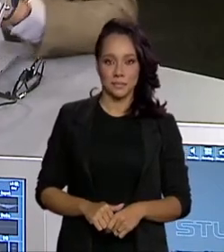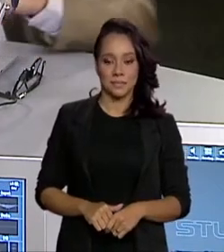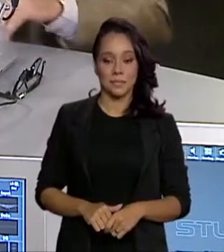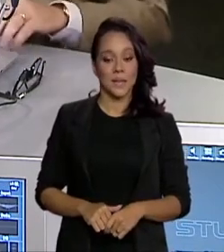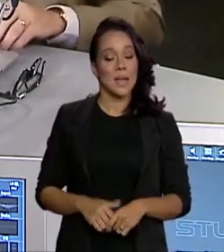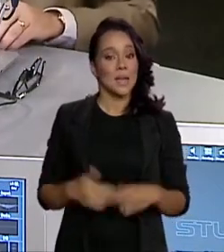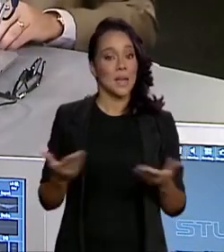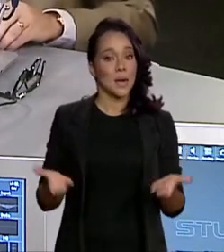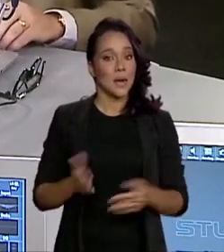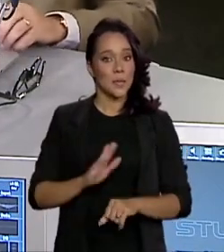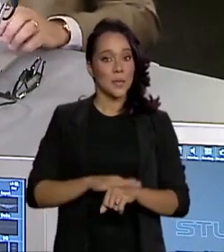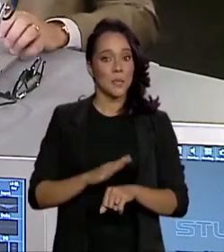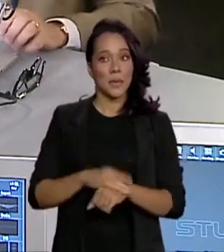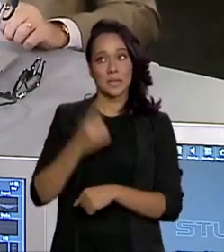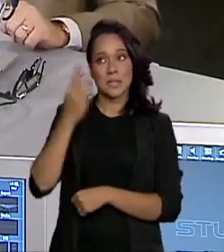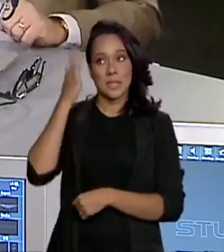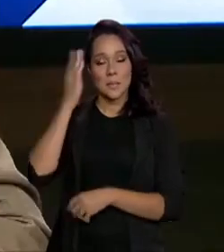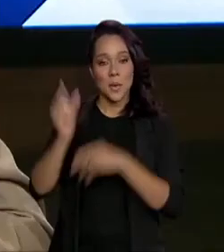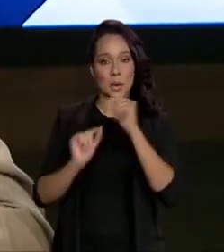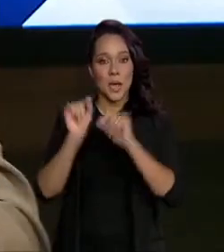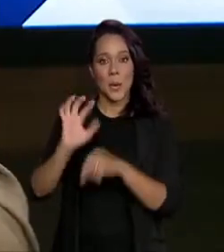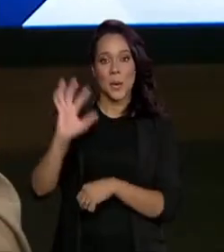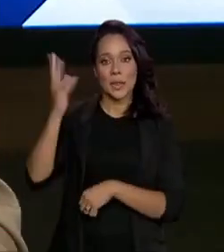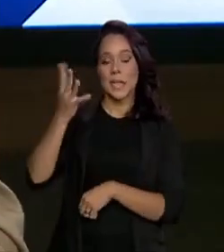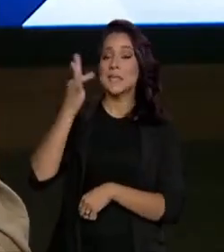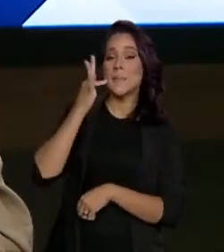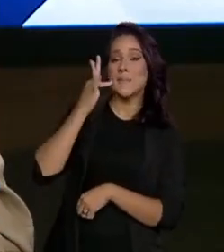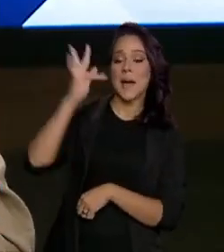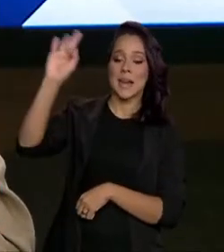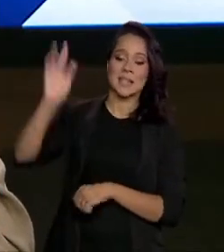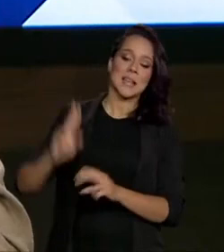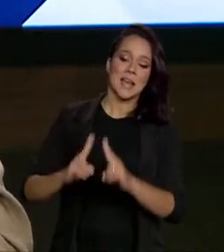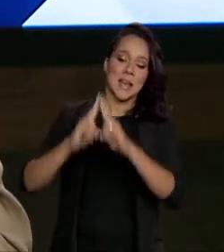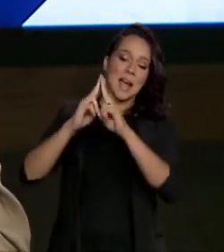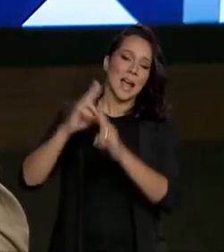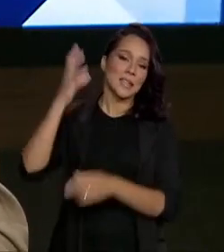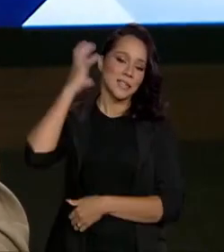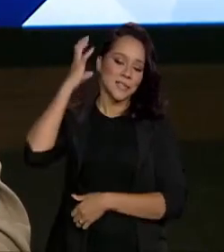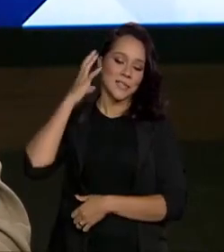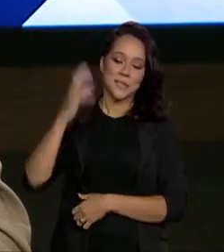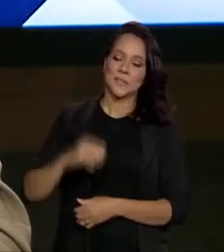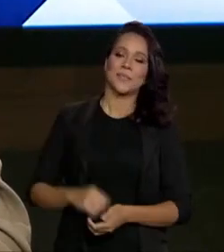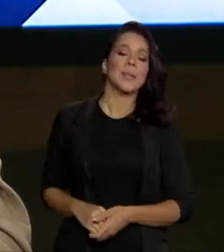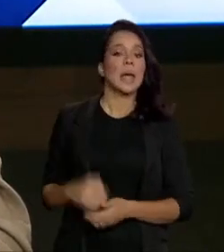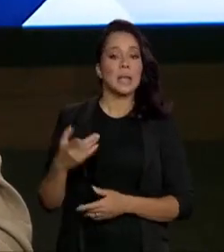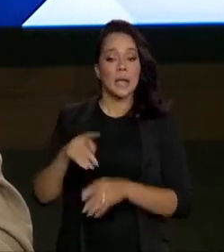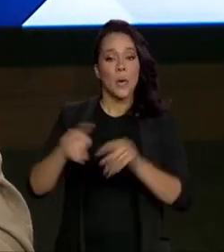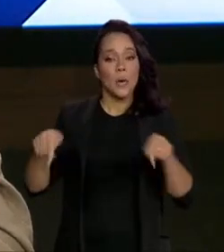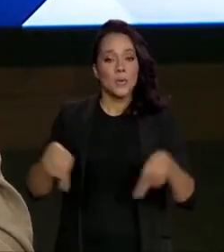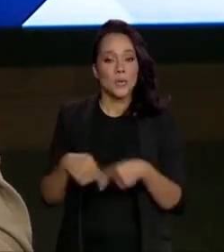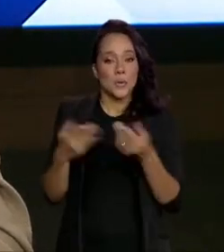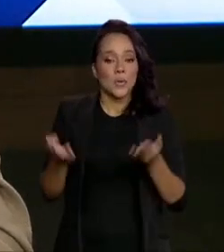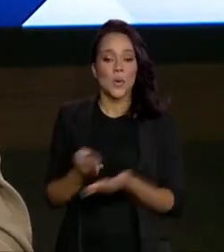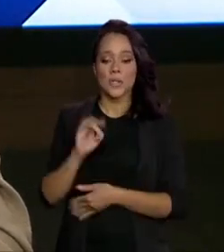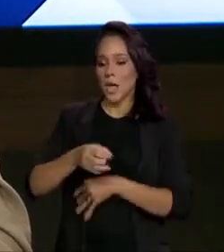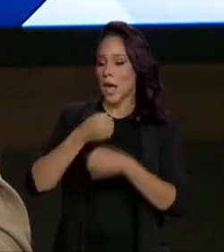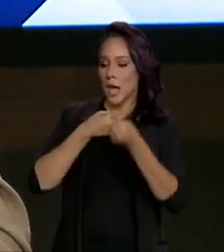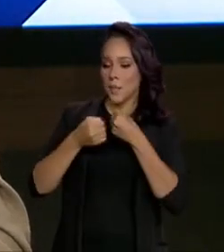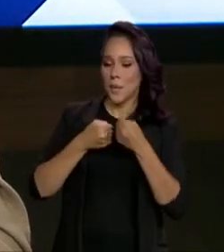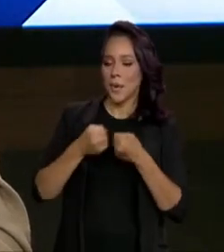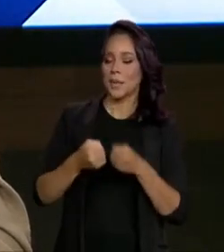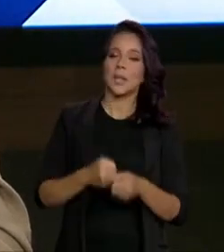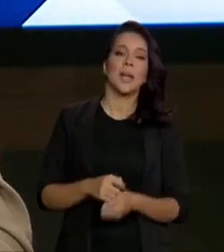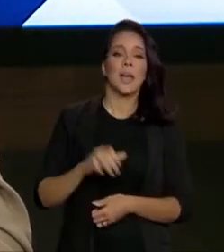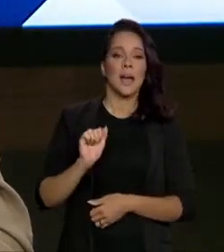E chegou o momento de irmos até Paris, Cidade Luz, estúdios da Rádio França Internacional. Quem está conosco nos estúdios é a